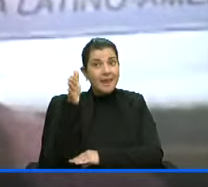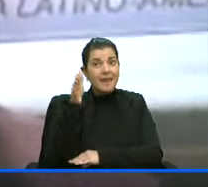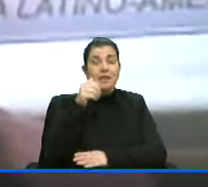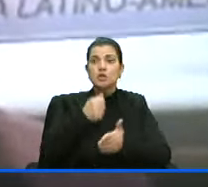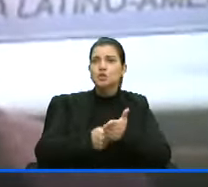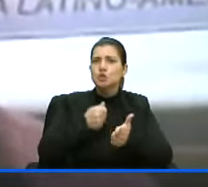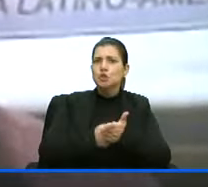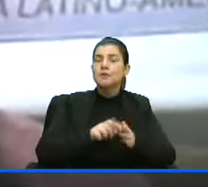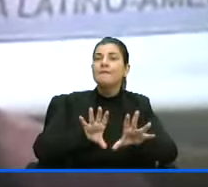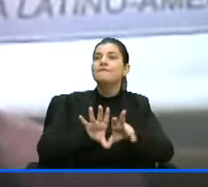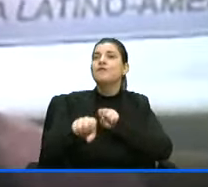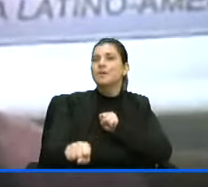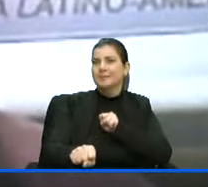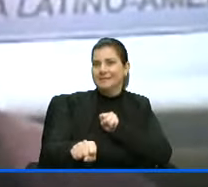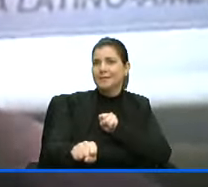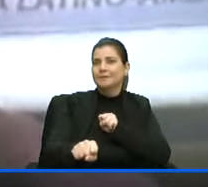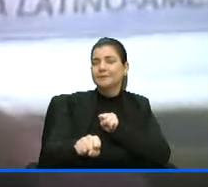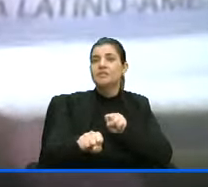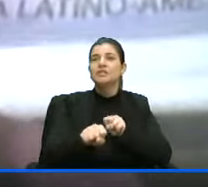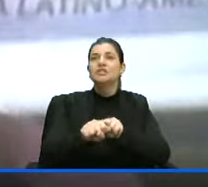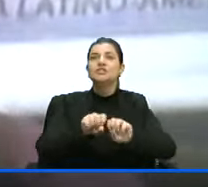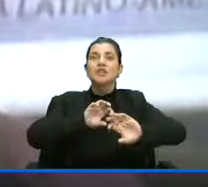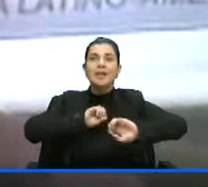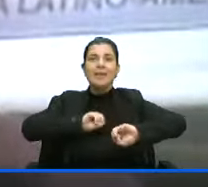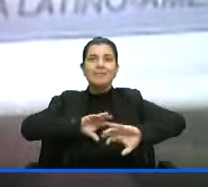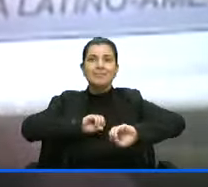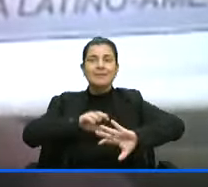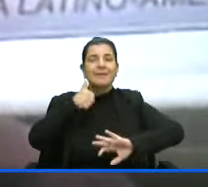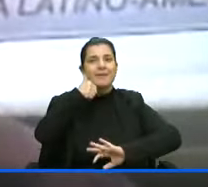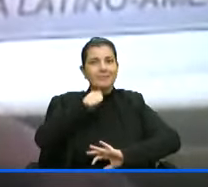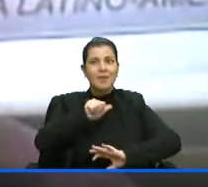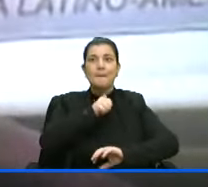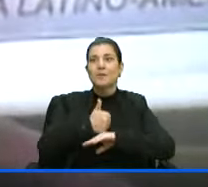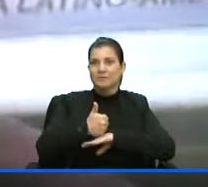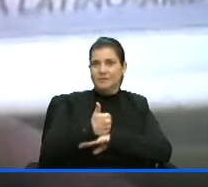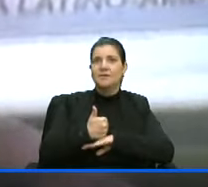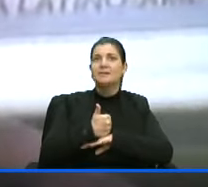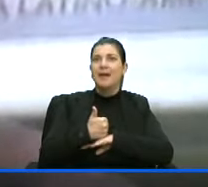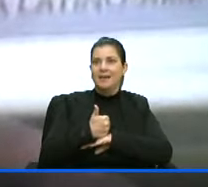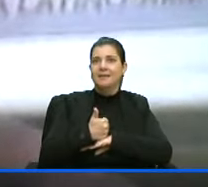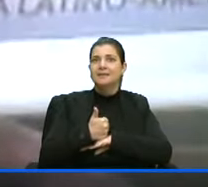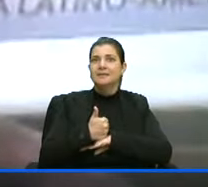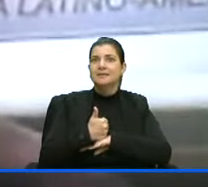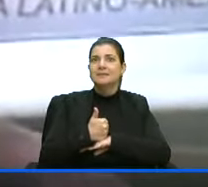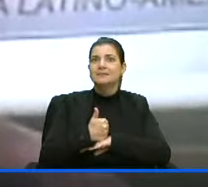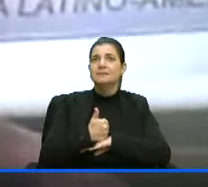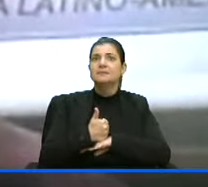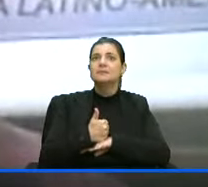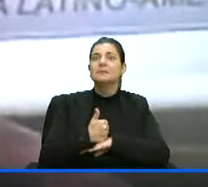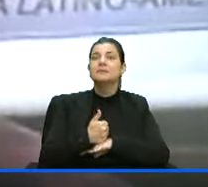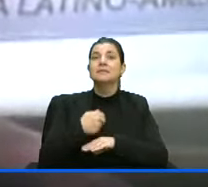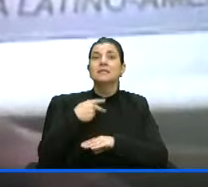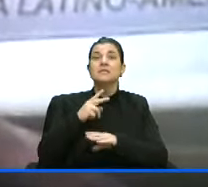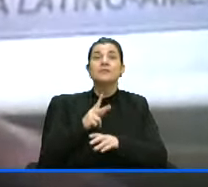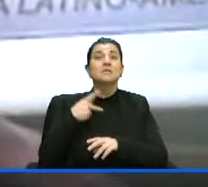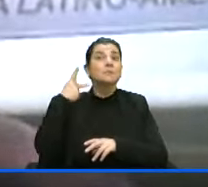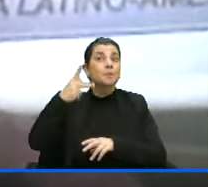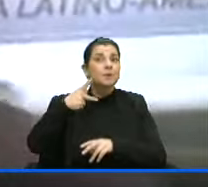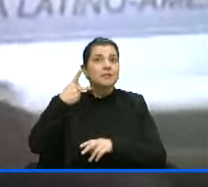de educadoras e educadores que atuam nas instituições comunitárias, como nós chamamos, né, via políticas